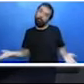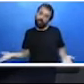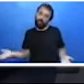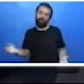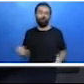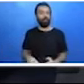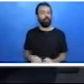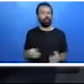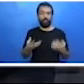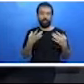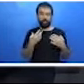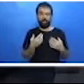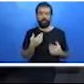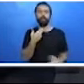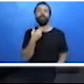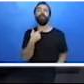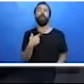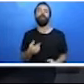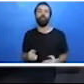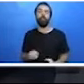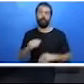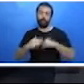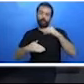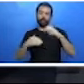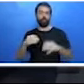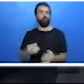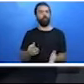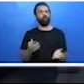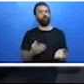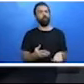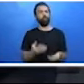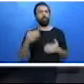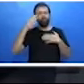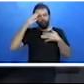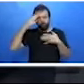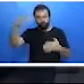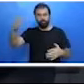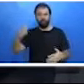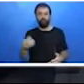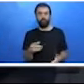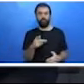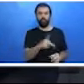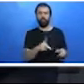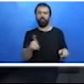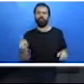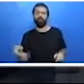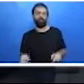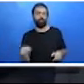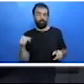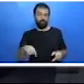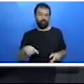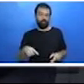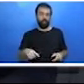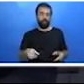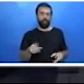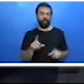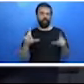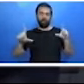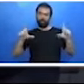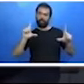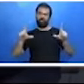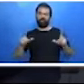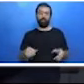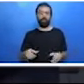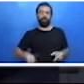sempre querendo melhorar, tá? Agradeço aqui o pessoal da TV, né? Vou agradecer em nome do Jorge,